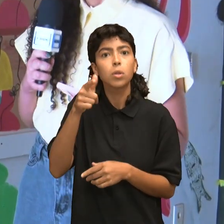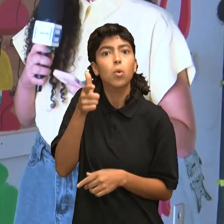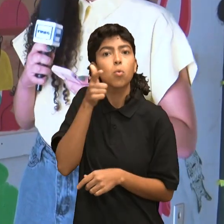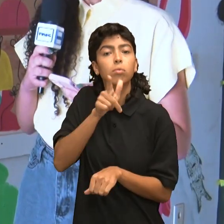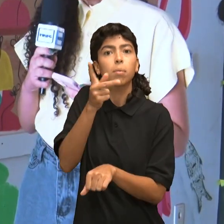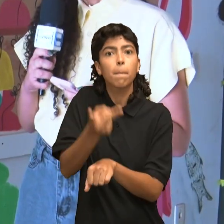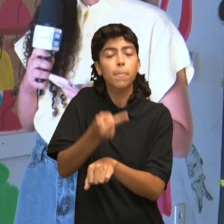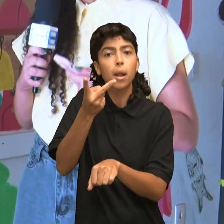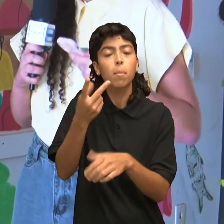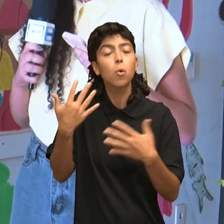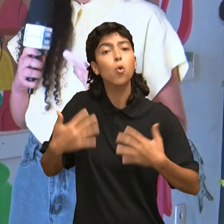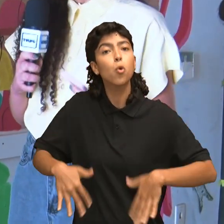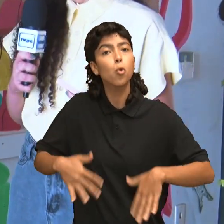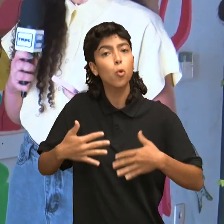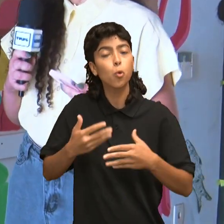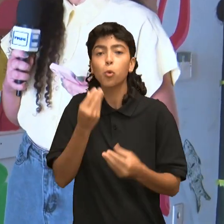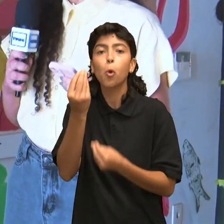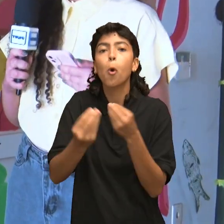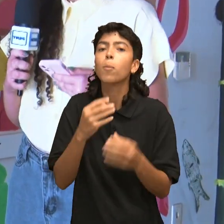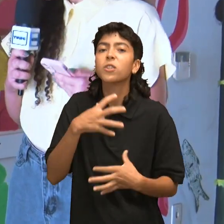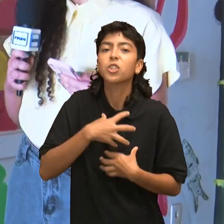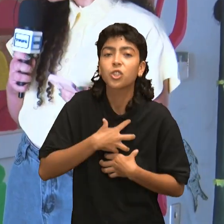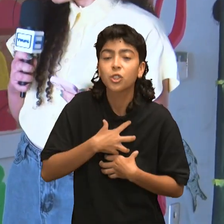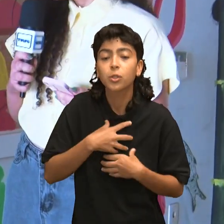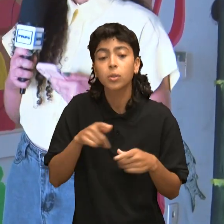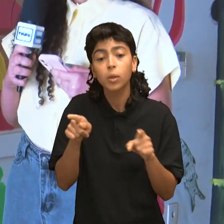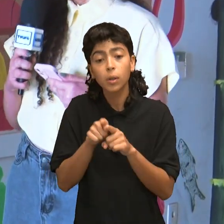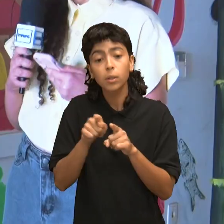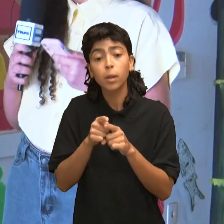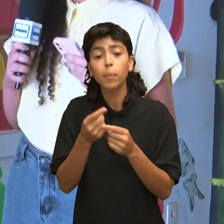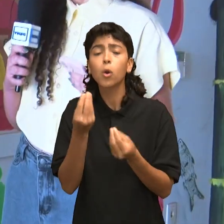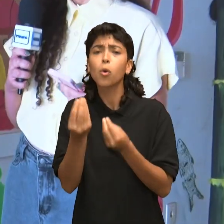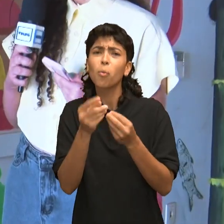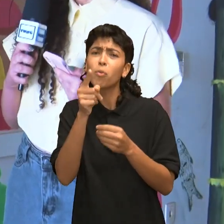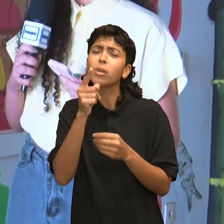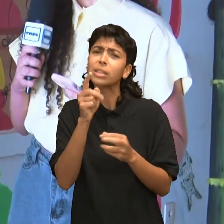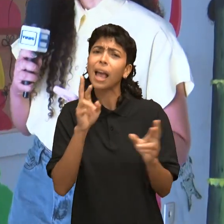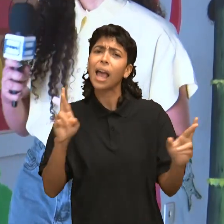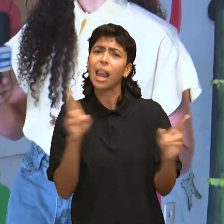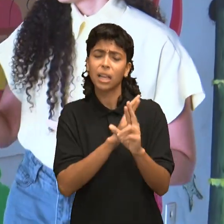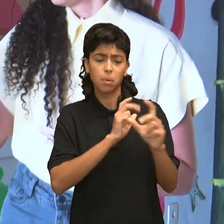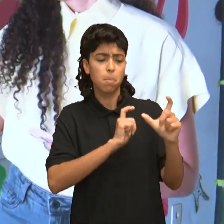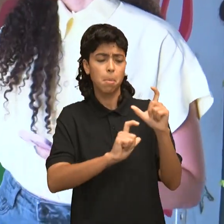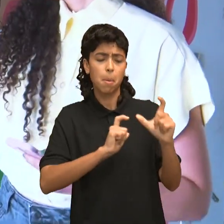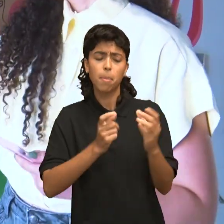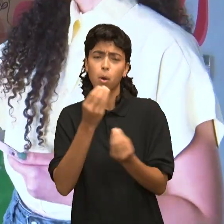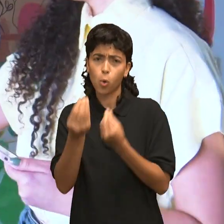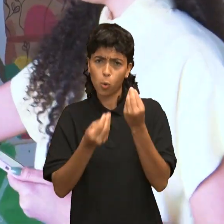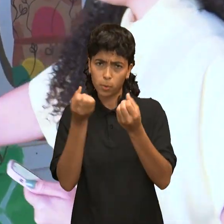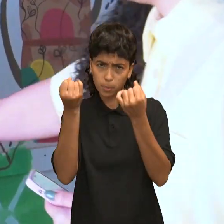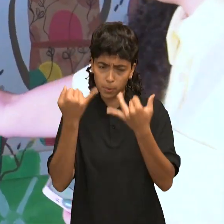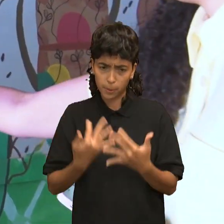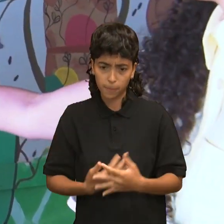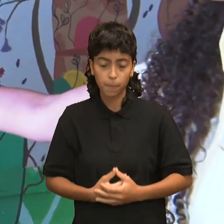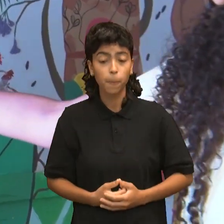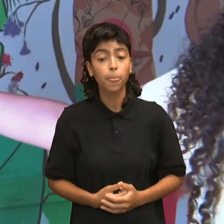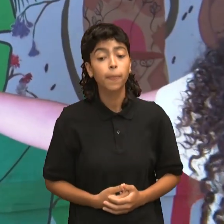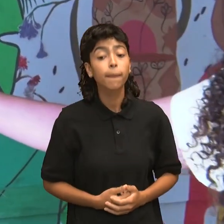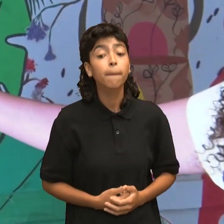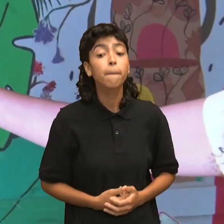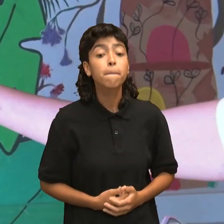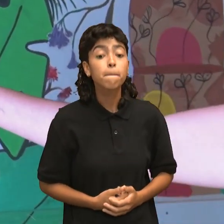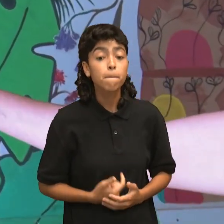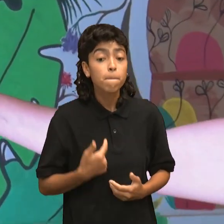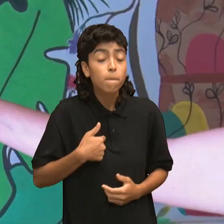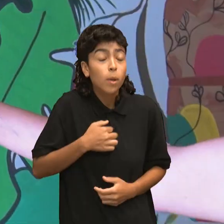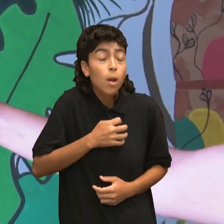prêmio e, claro, também conta para a gente sobre a sua relação com as histórias em quadrinhos. O meu amor pelos quadrinhos,